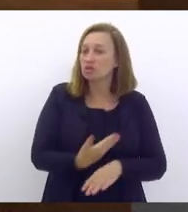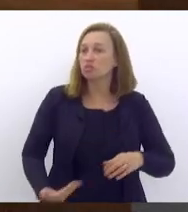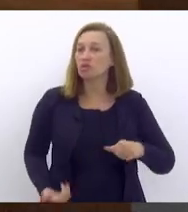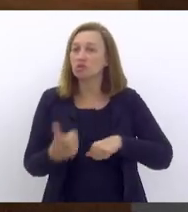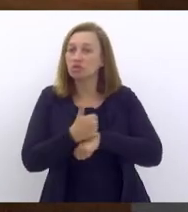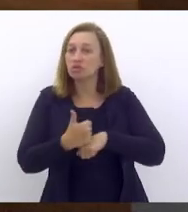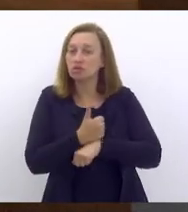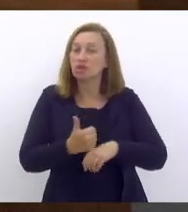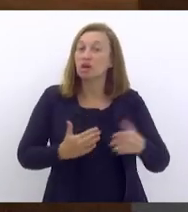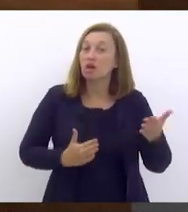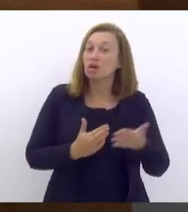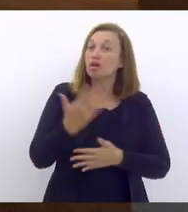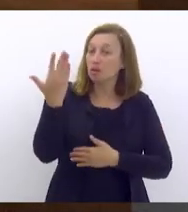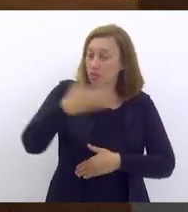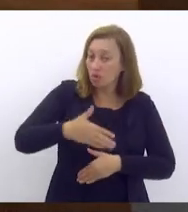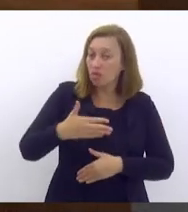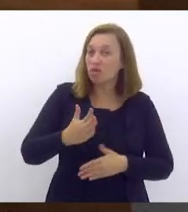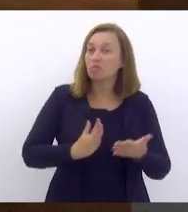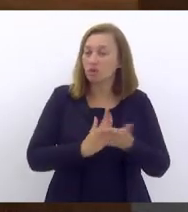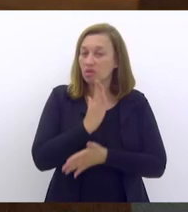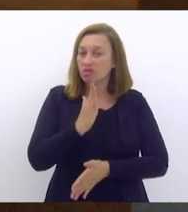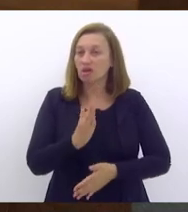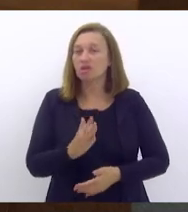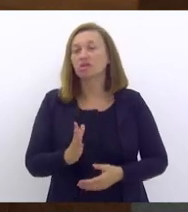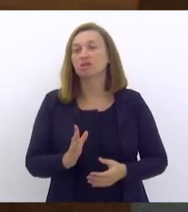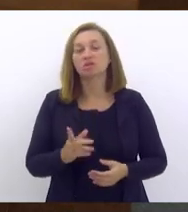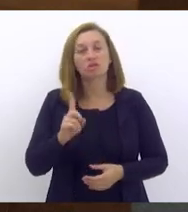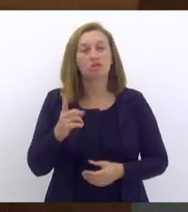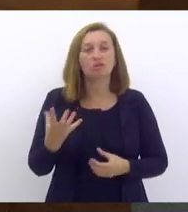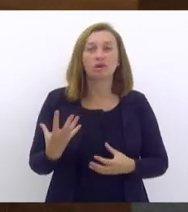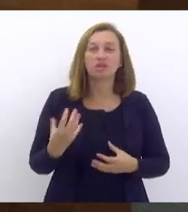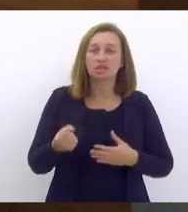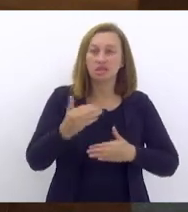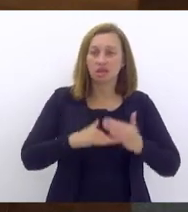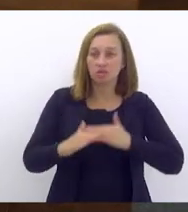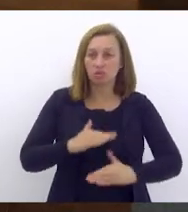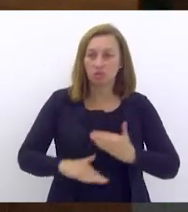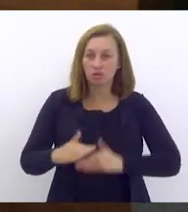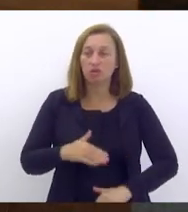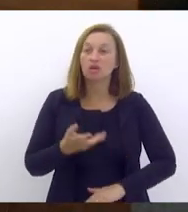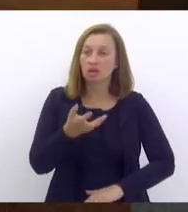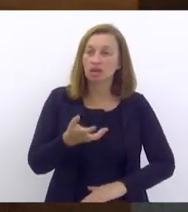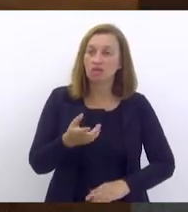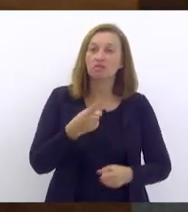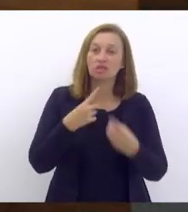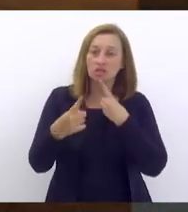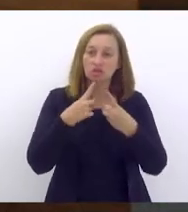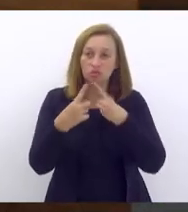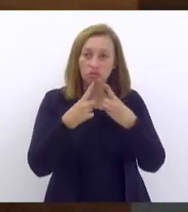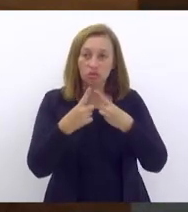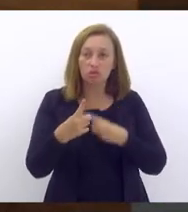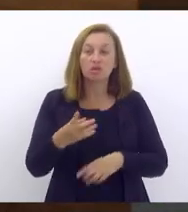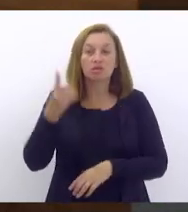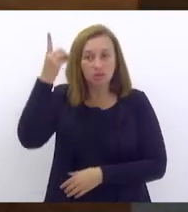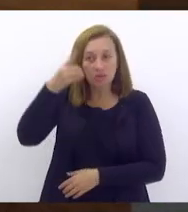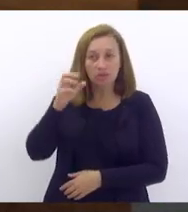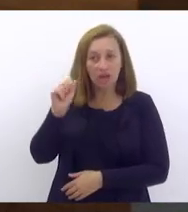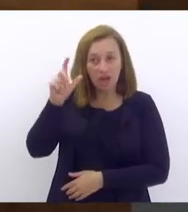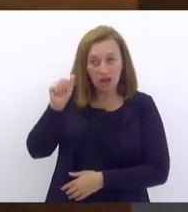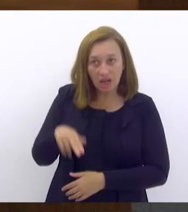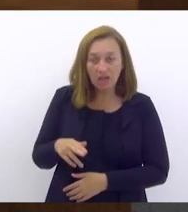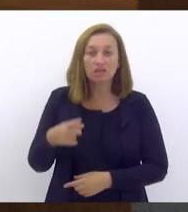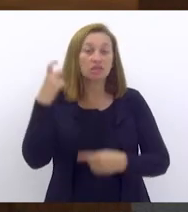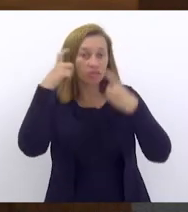passar em prova para assumir as funções. Nós não vamos aceitar esse retrocesso, queremos fazer esse debate. Se o deputado Ana Lopes está